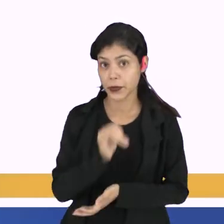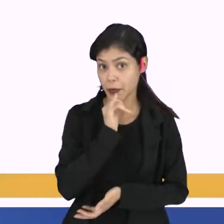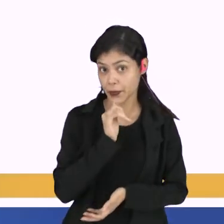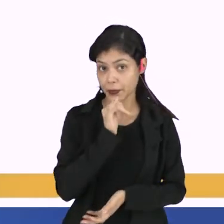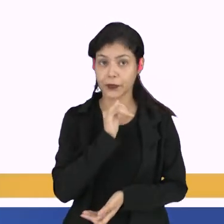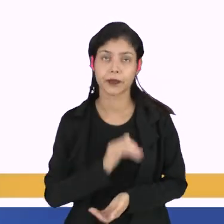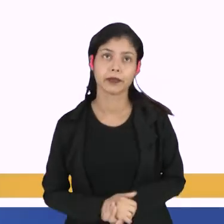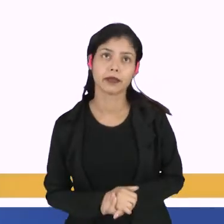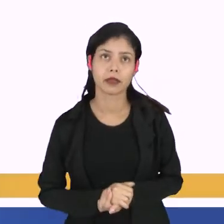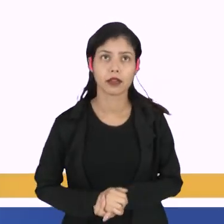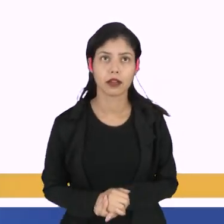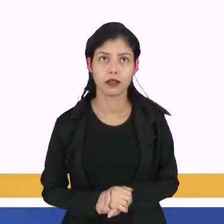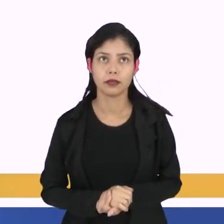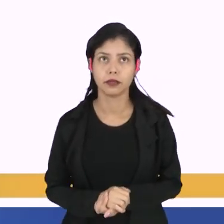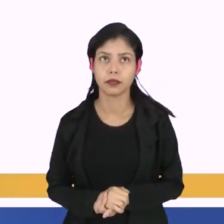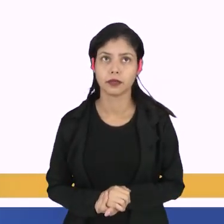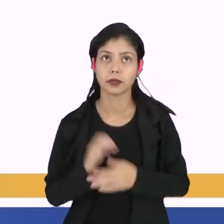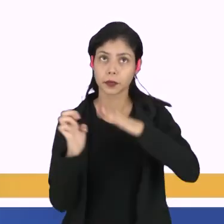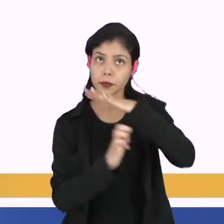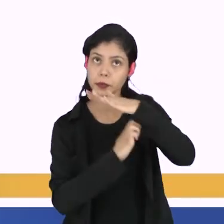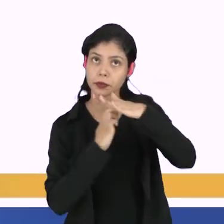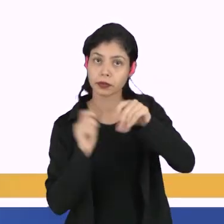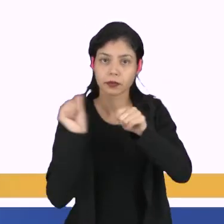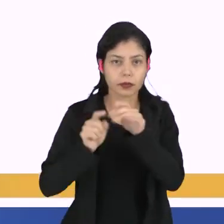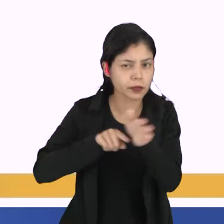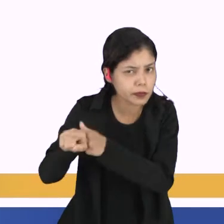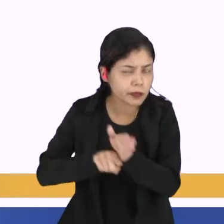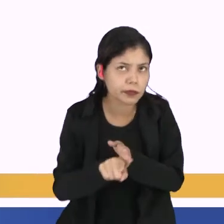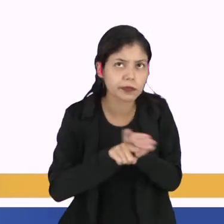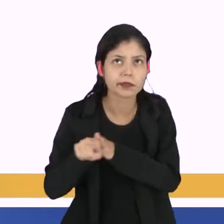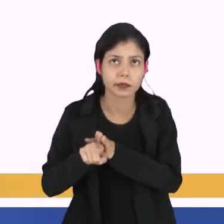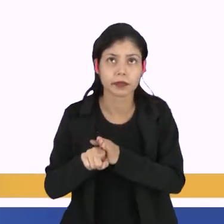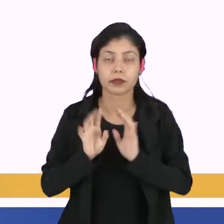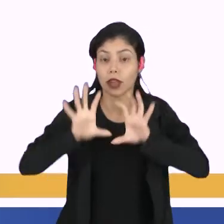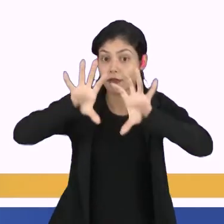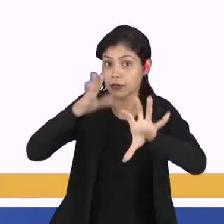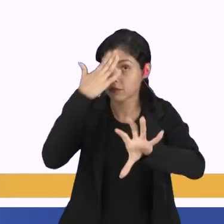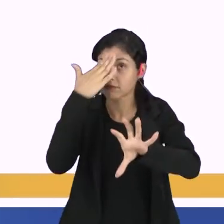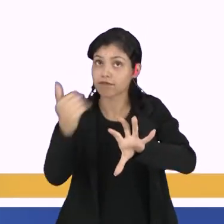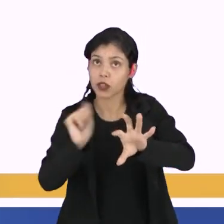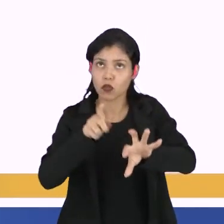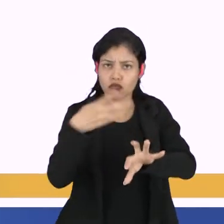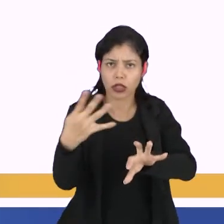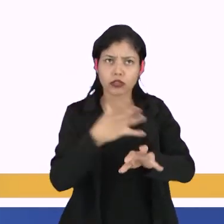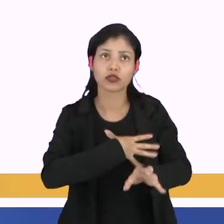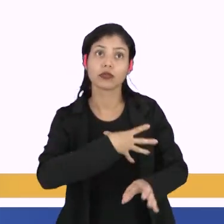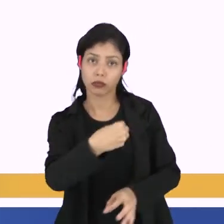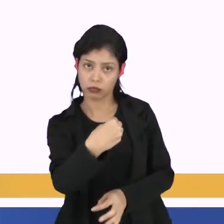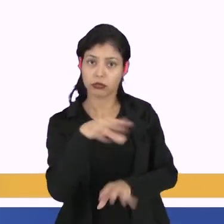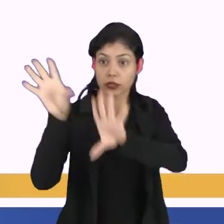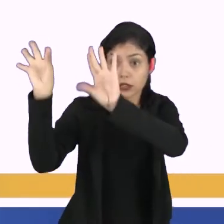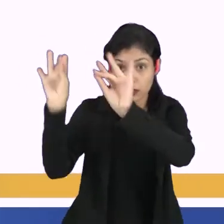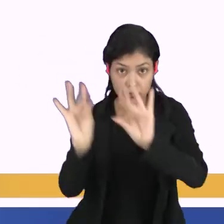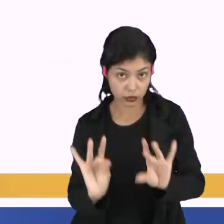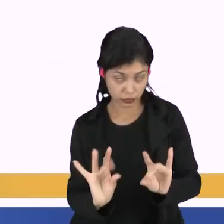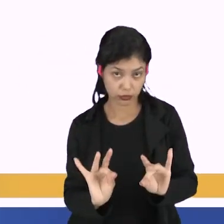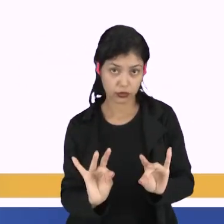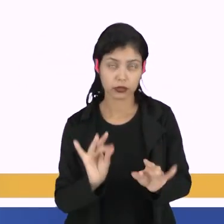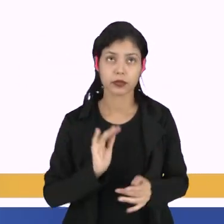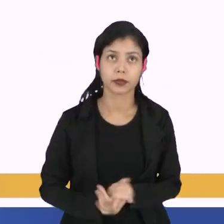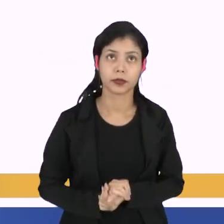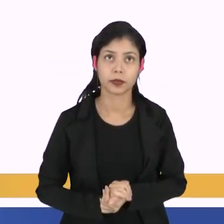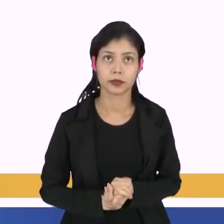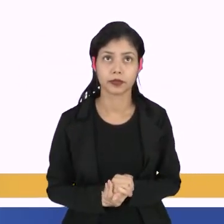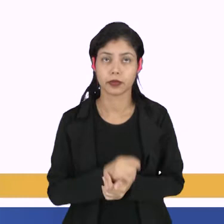exemplo. Em uma empresa foi realizada uma pesquisa a fim de saber a quantidade de filhos de cada